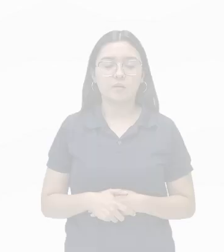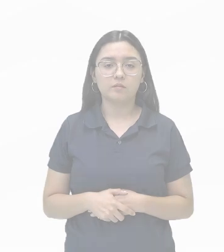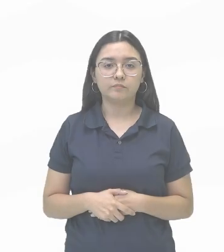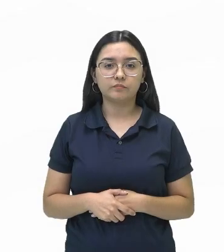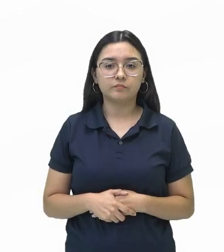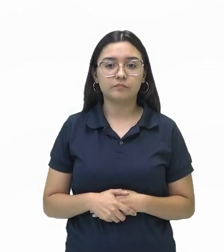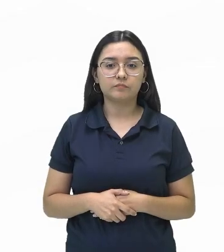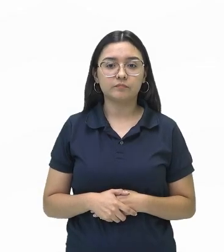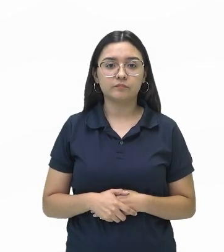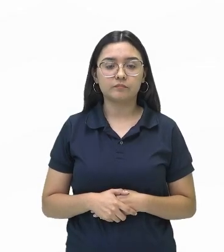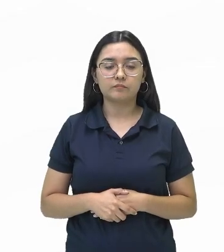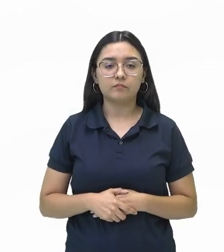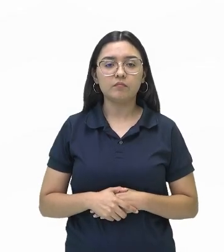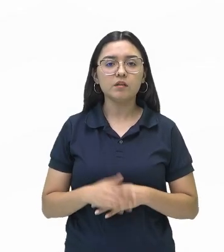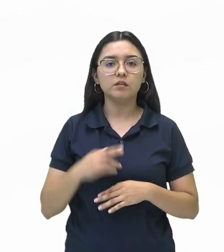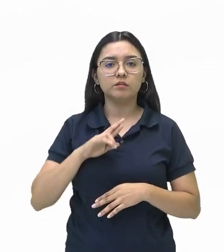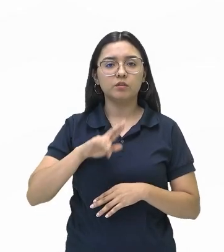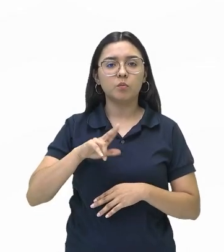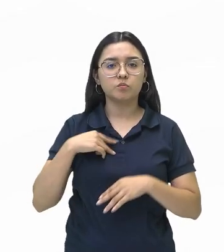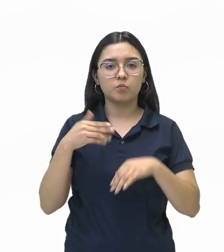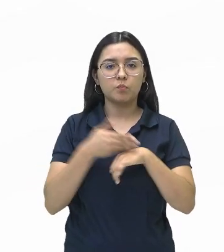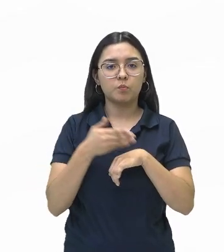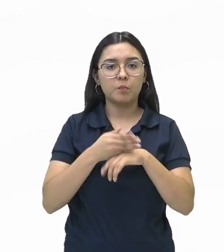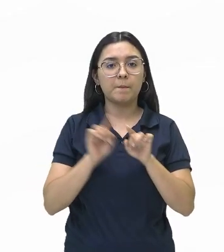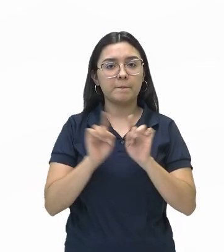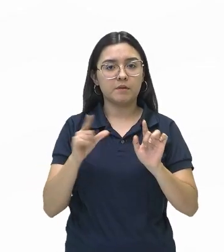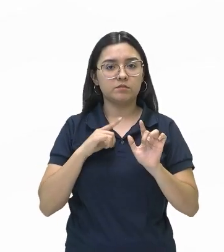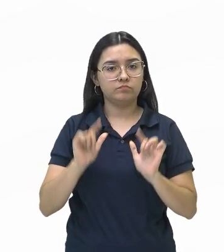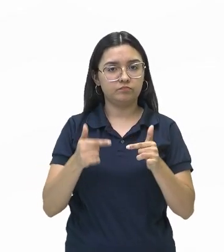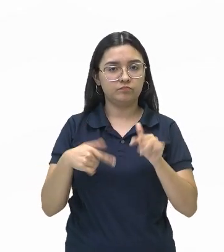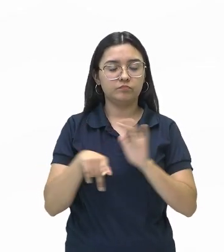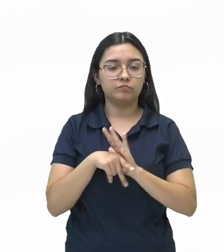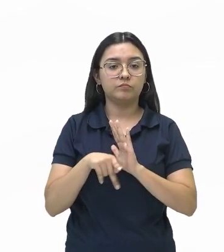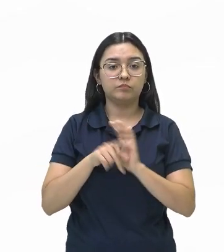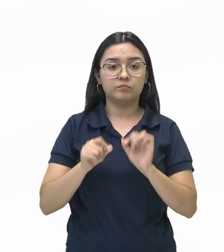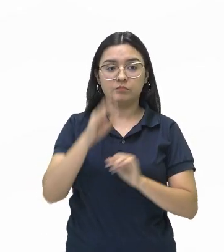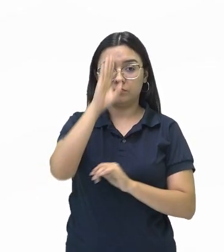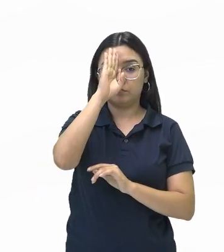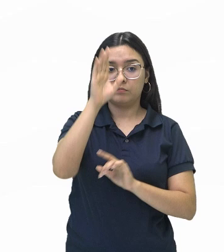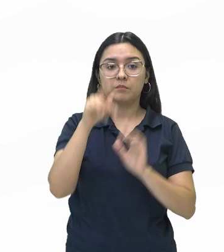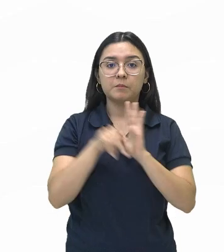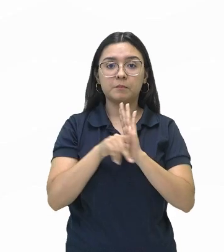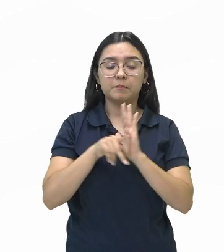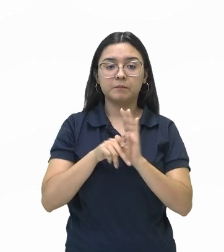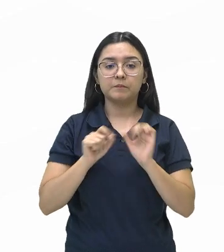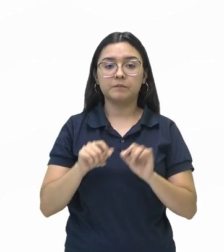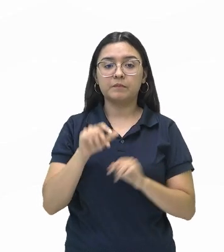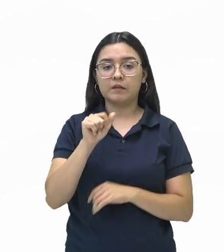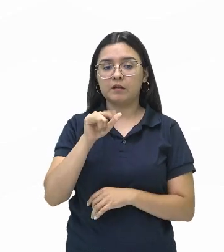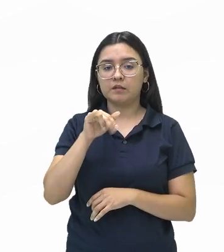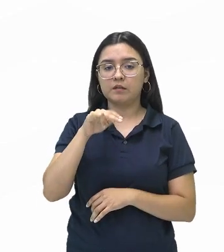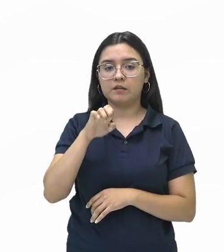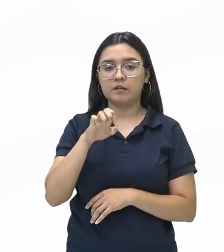executa. Então, e esse é o ponto central da alienação. Que ele não se reconhece,